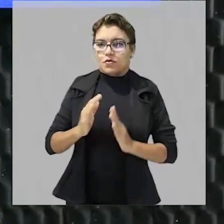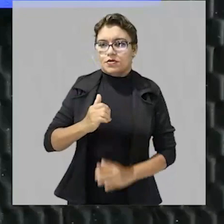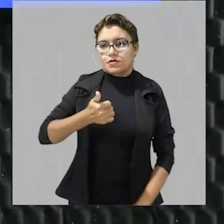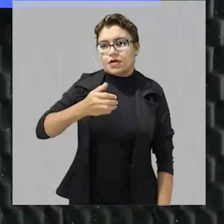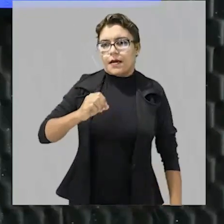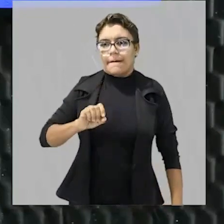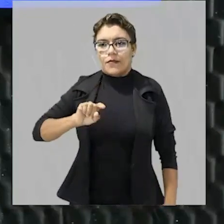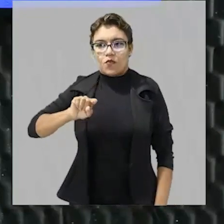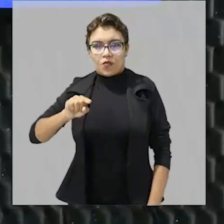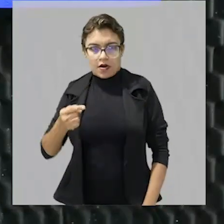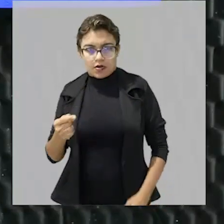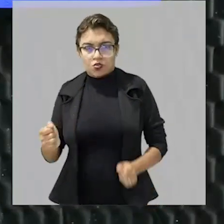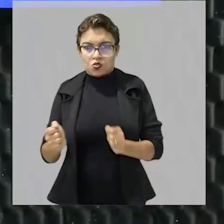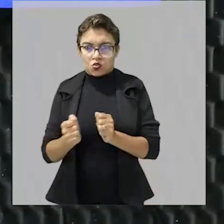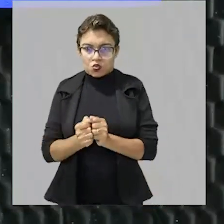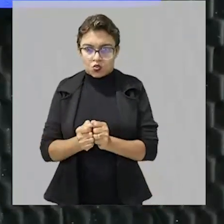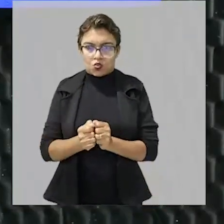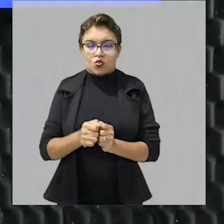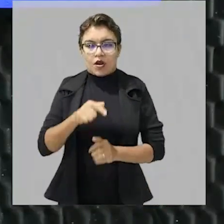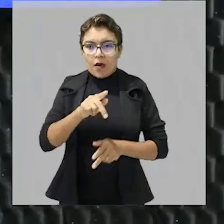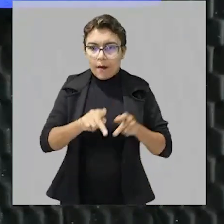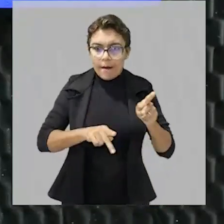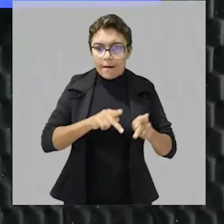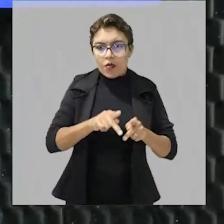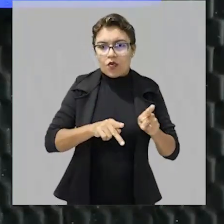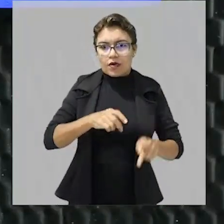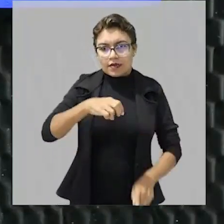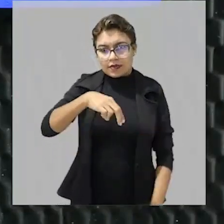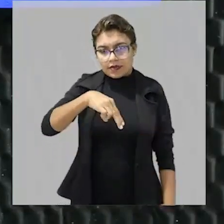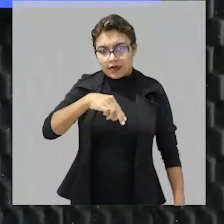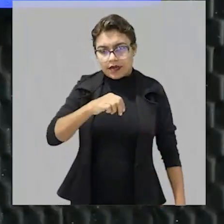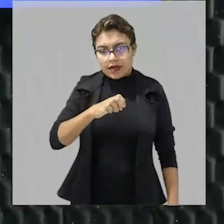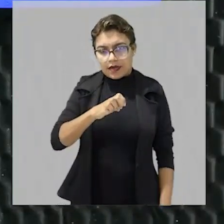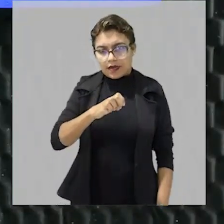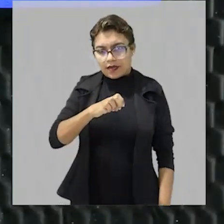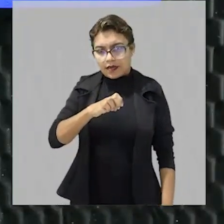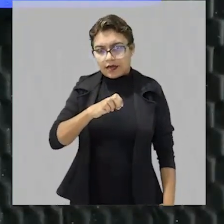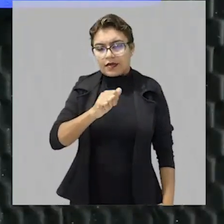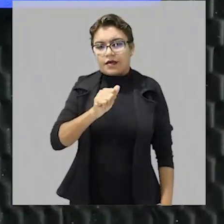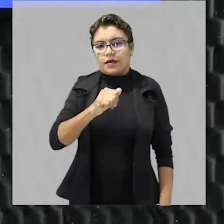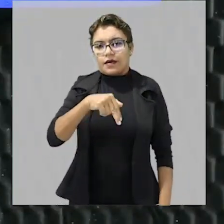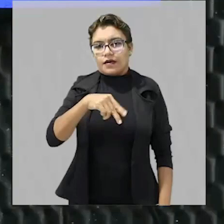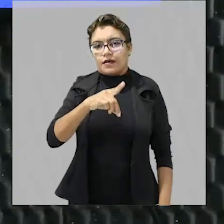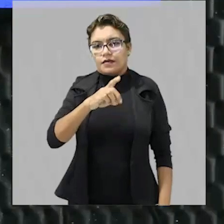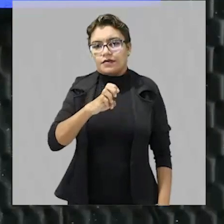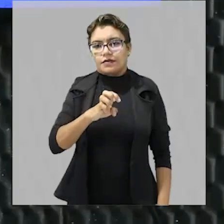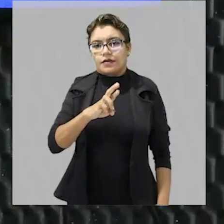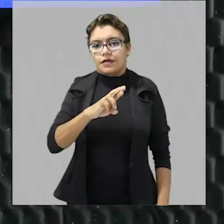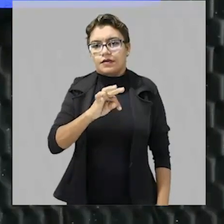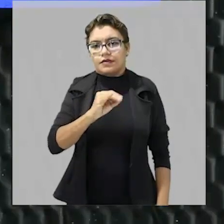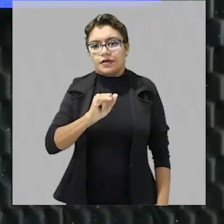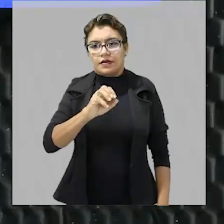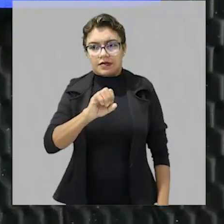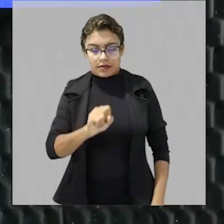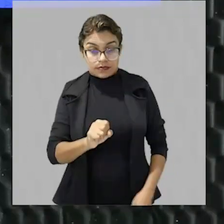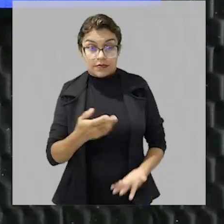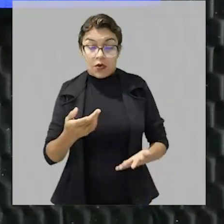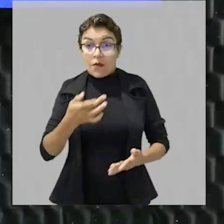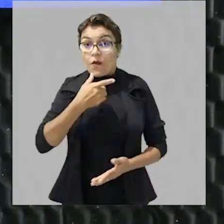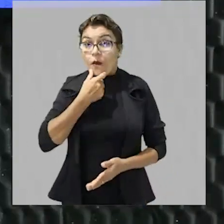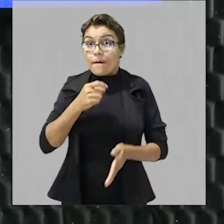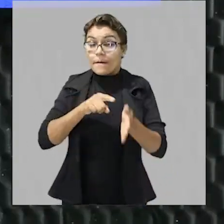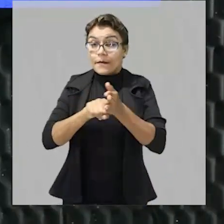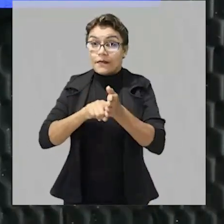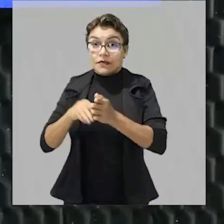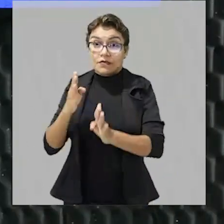Ah, tá. Os homens modernos, né, nós, conviveram com os neandertais durante 10 mil anos. Por que eu estou dizendo nós? Não estou